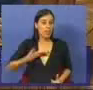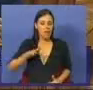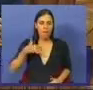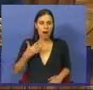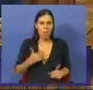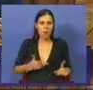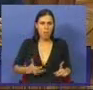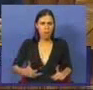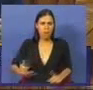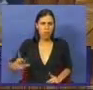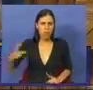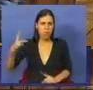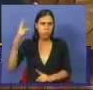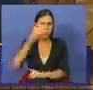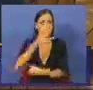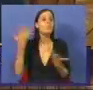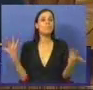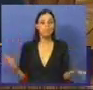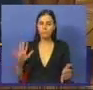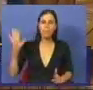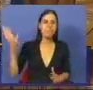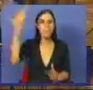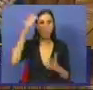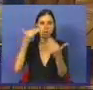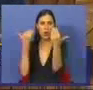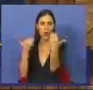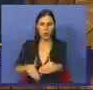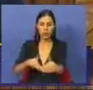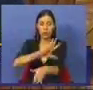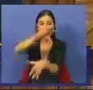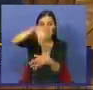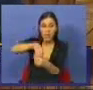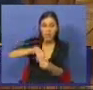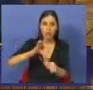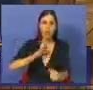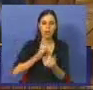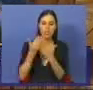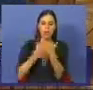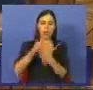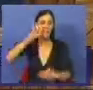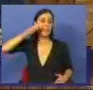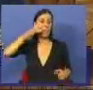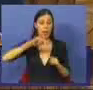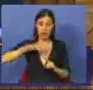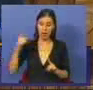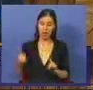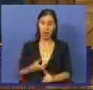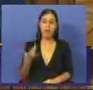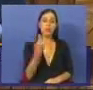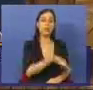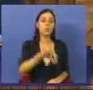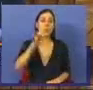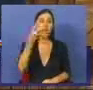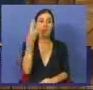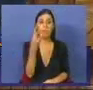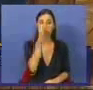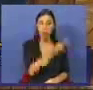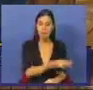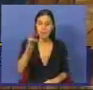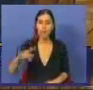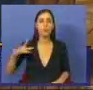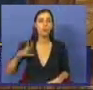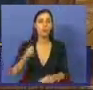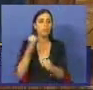crescido extraordinariamente e que é talvez o maior condicionante externo da nossa economia. Este ano, em 2008, 3 milhões de